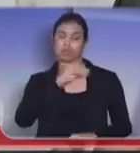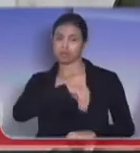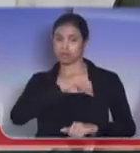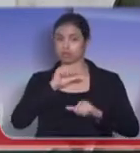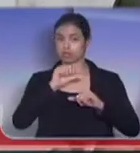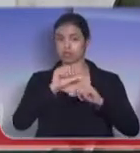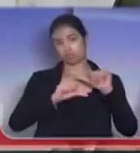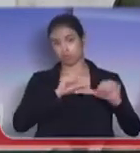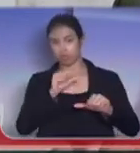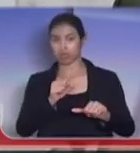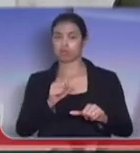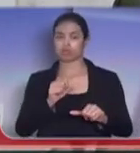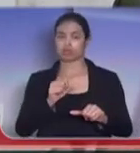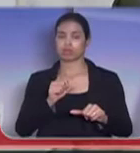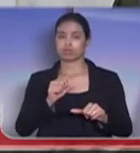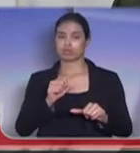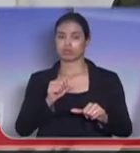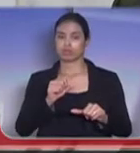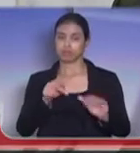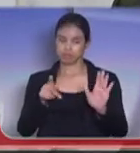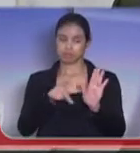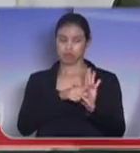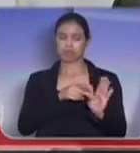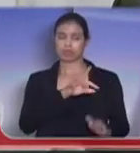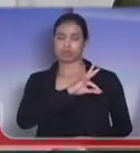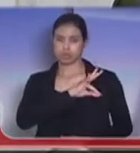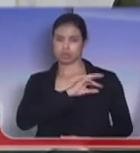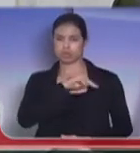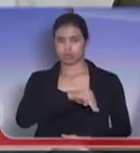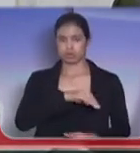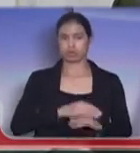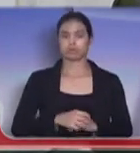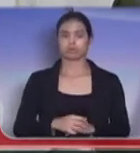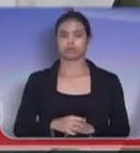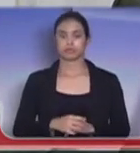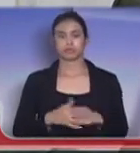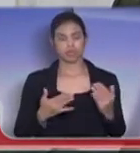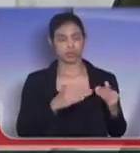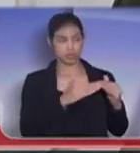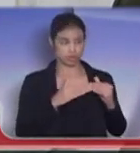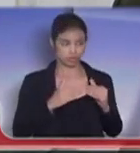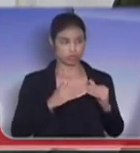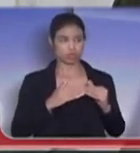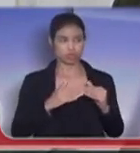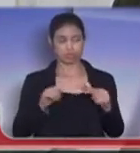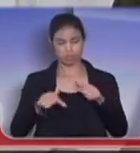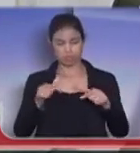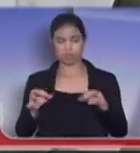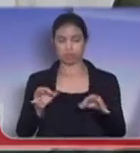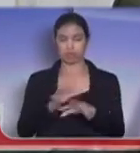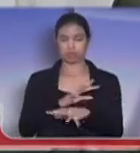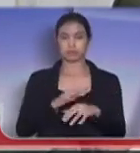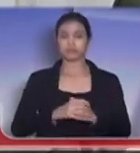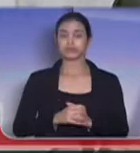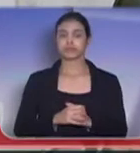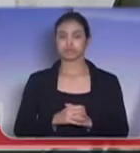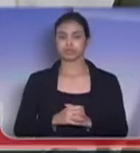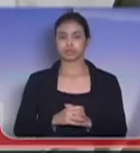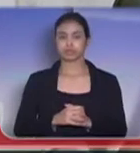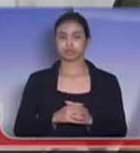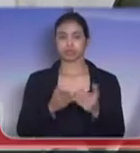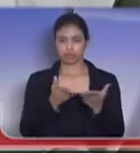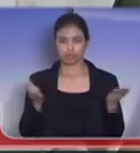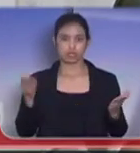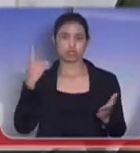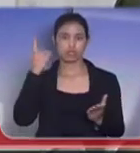de um reajuste para a polícia militar como foi pedido o levantamento da presente sessão um senhora